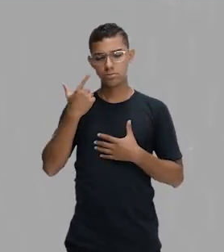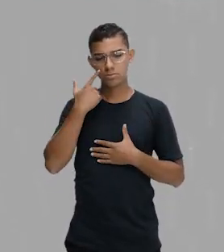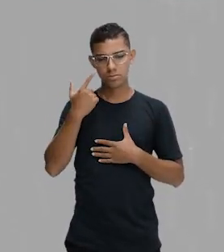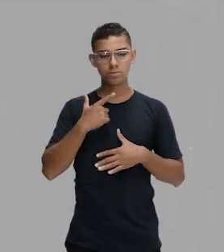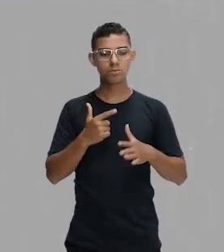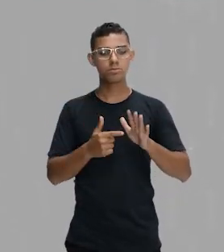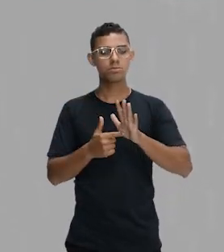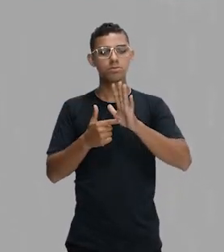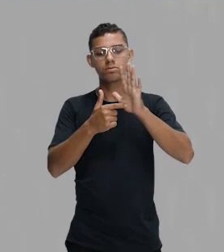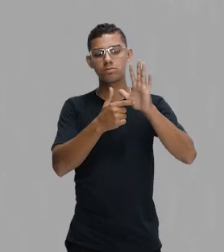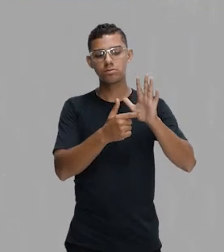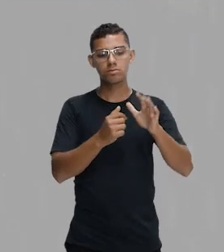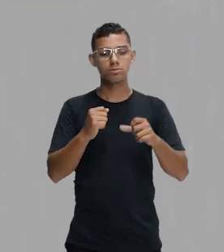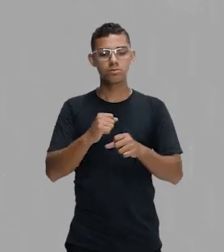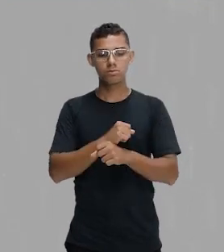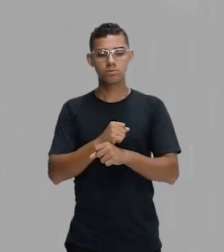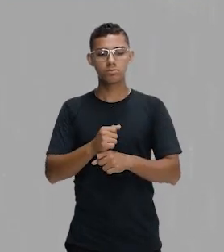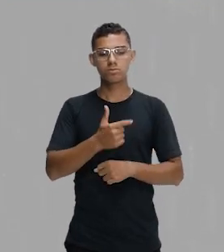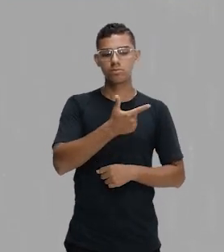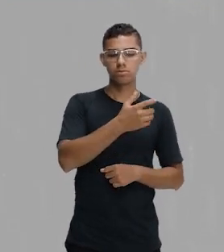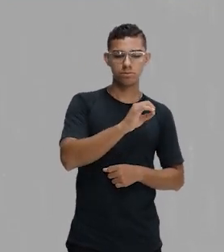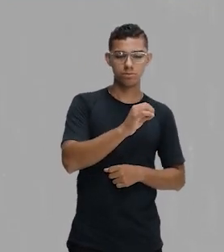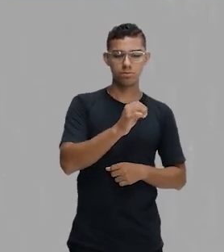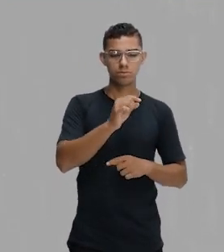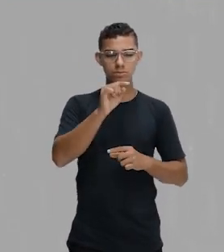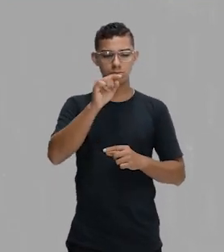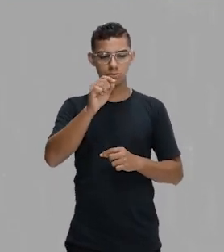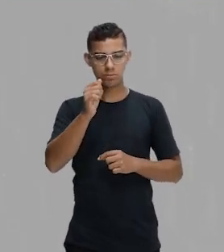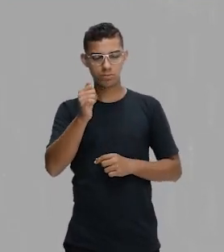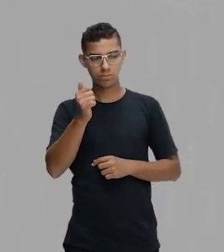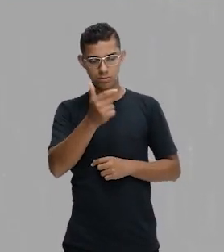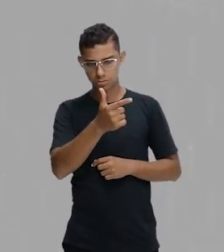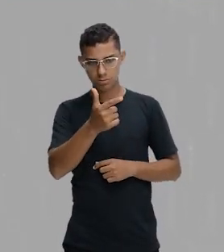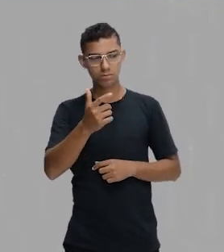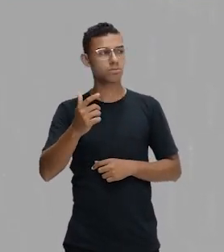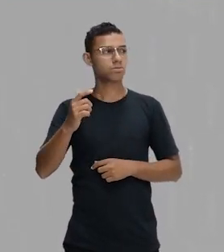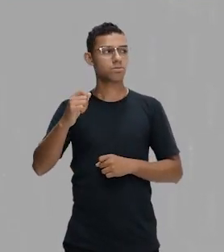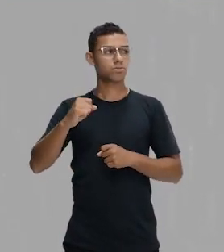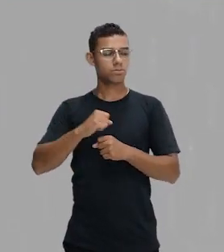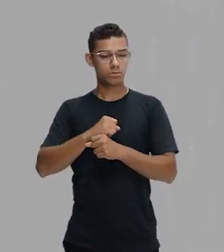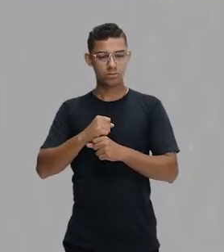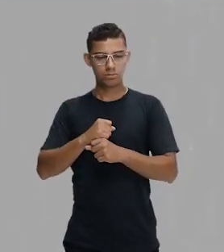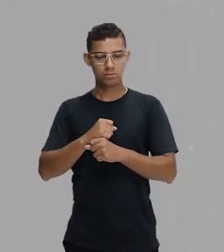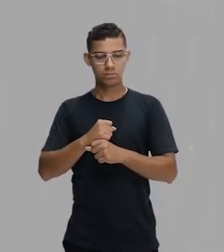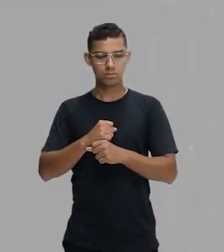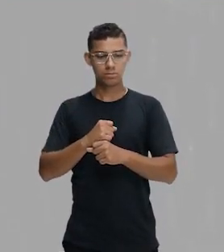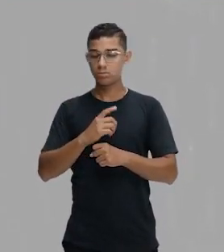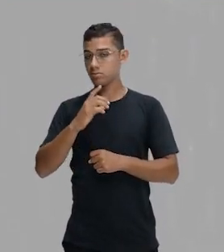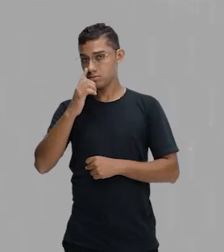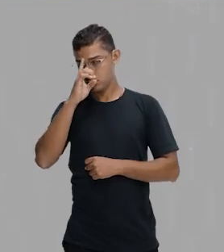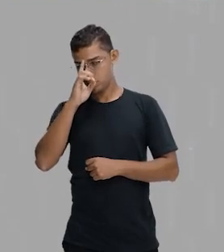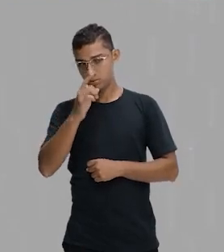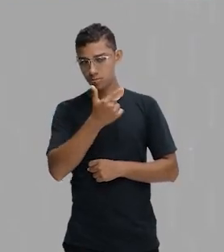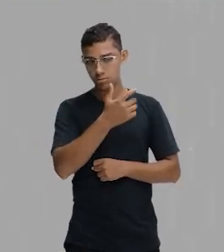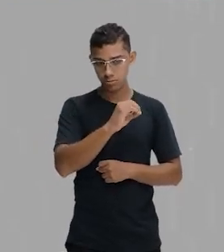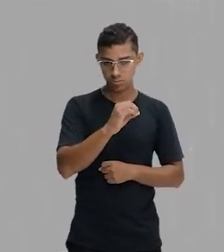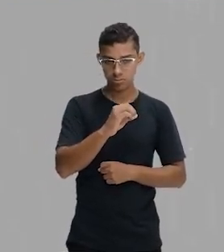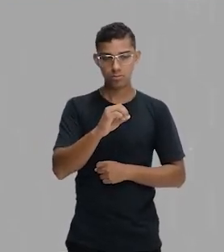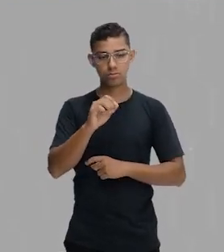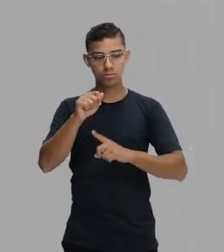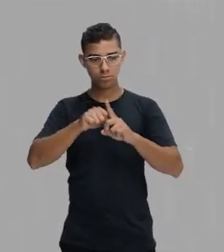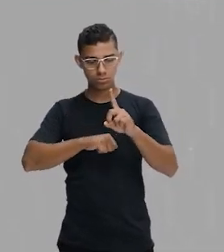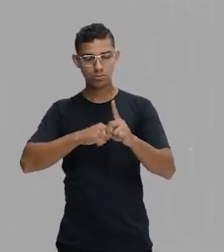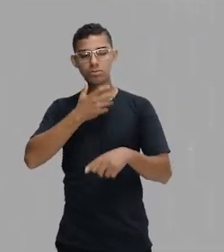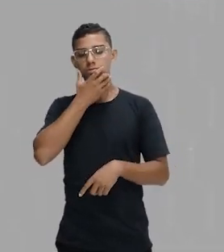mostrado, que aconteceu do dia 20 de 12 de 2009 a 6 de 3 de 2010. Ele faz esse movimento,